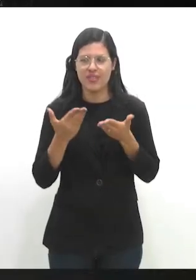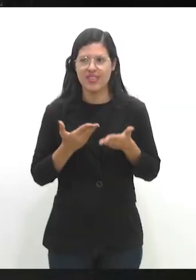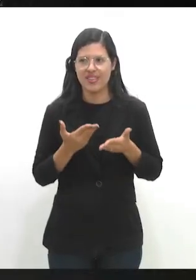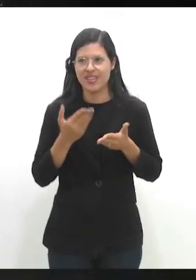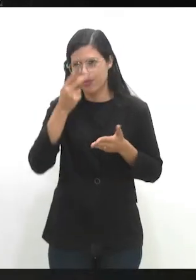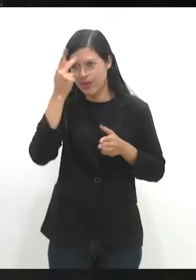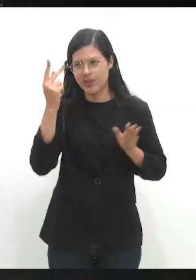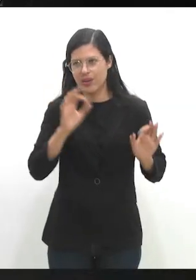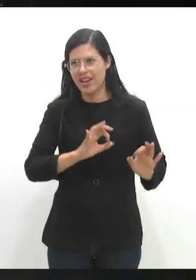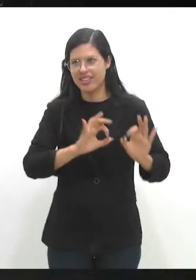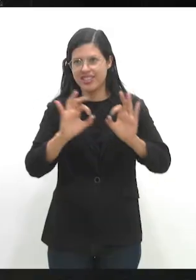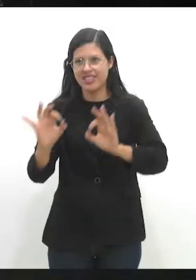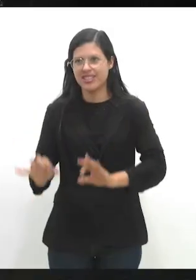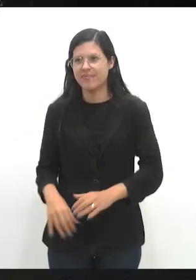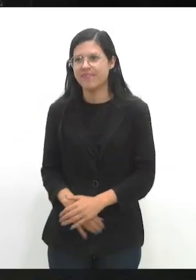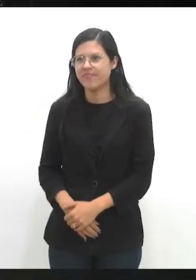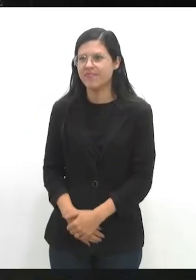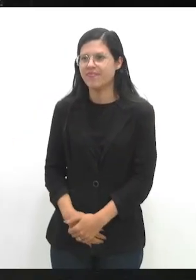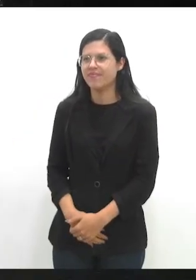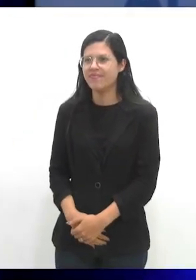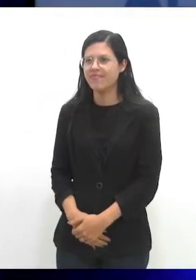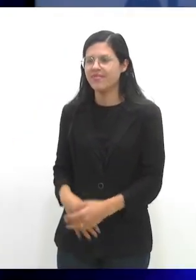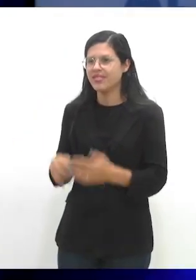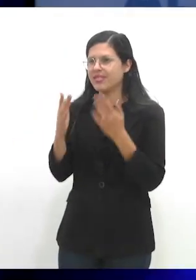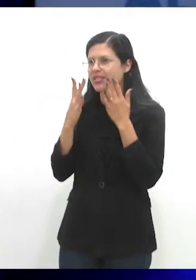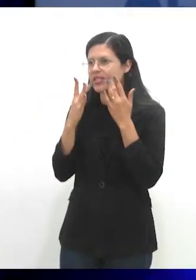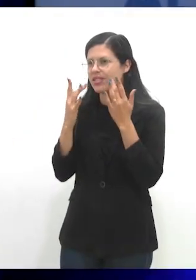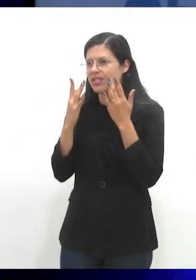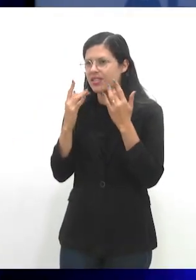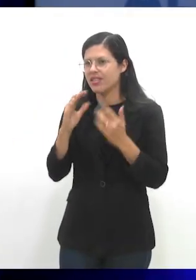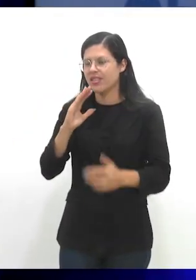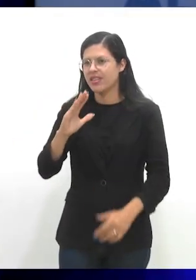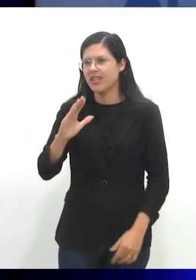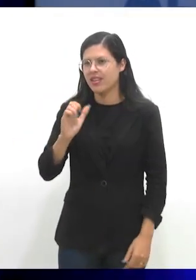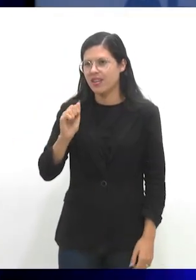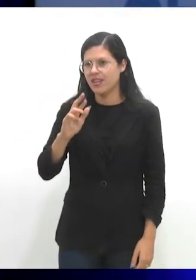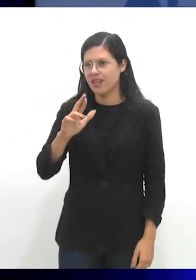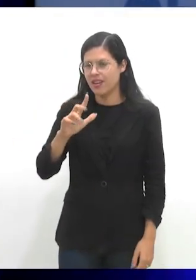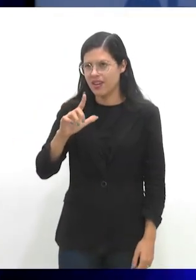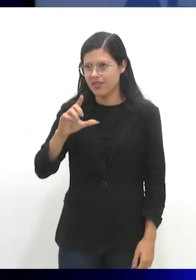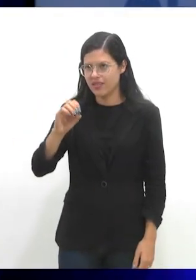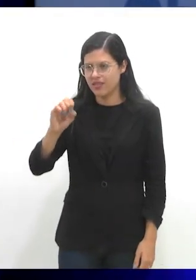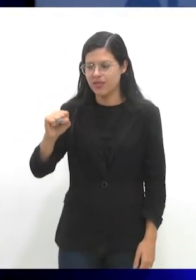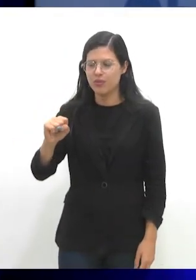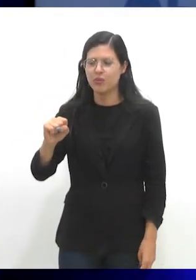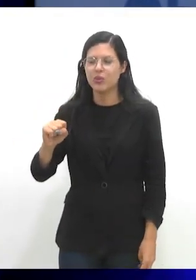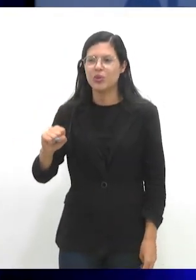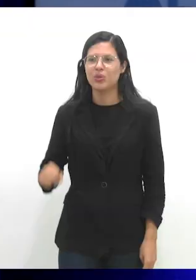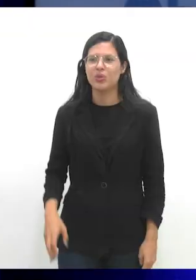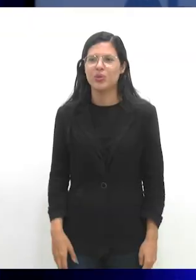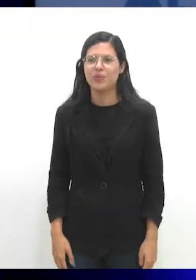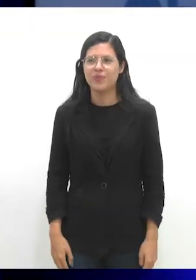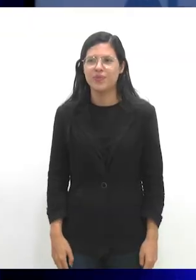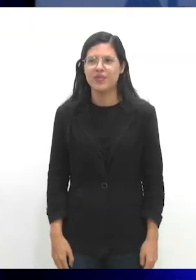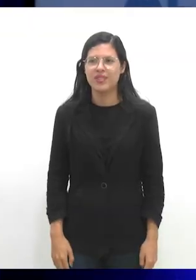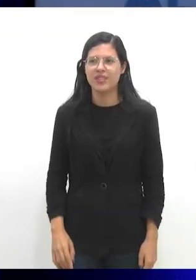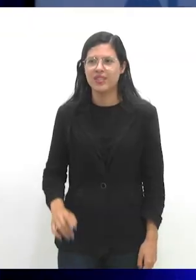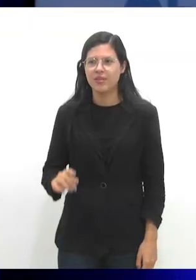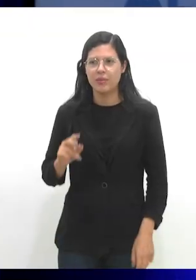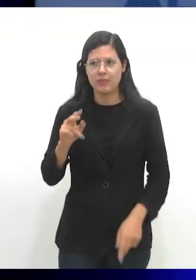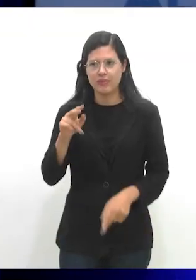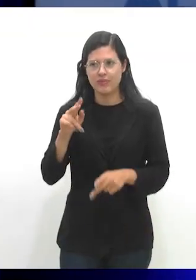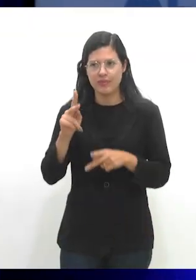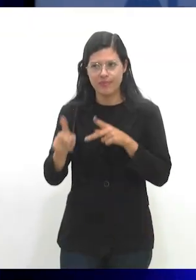nossos telespectadores. Estamos aí no Teatro Carlos Gomes, numa temporada popular. Depois